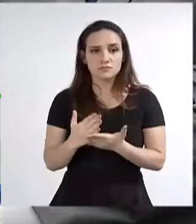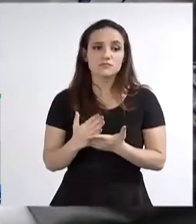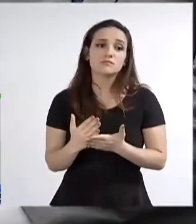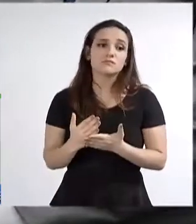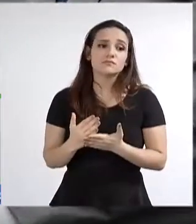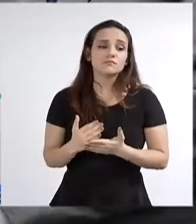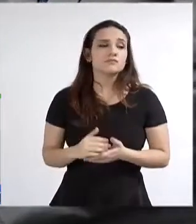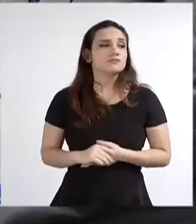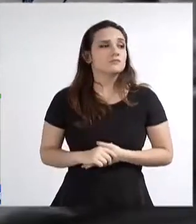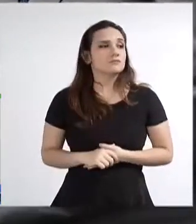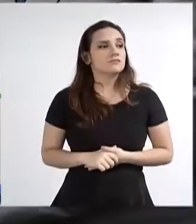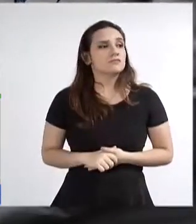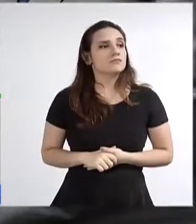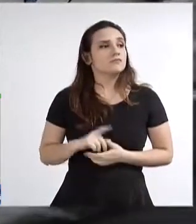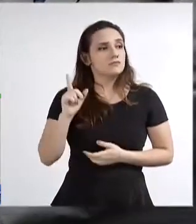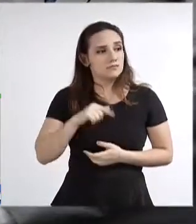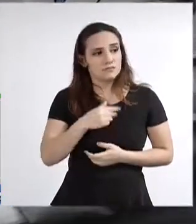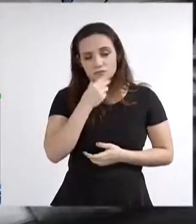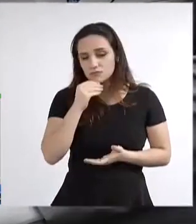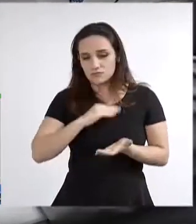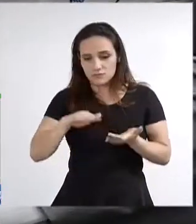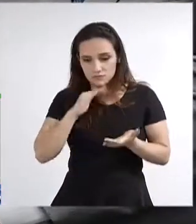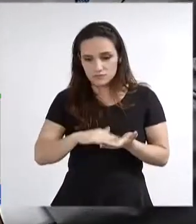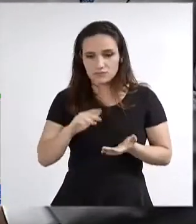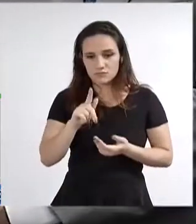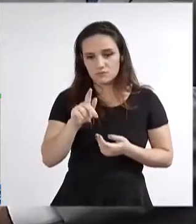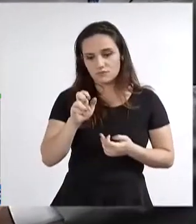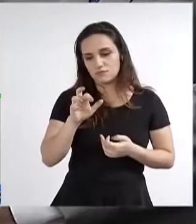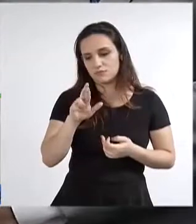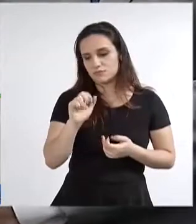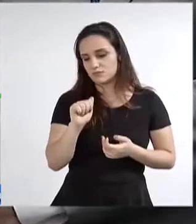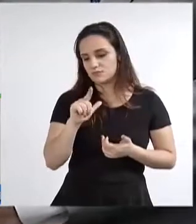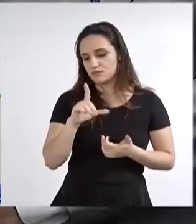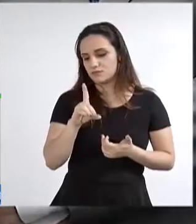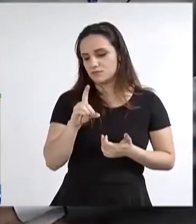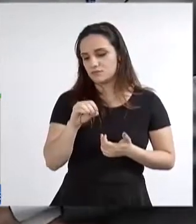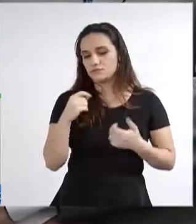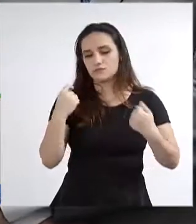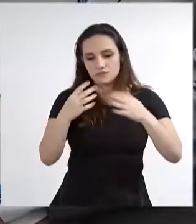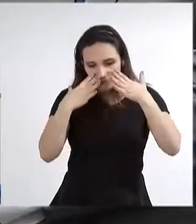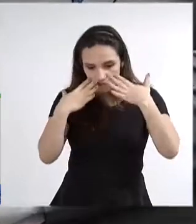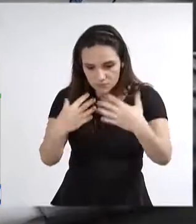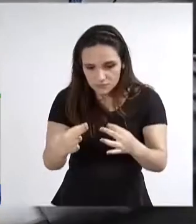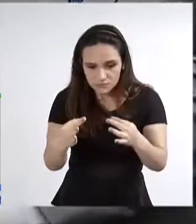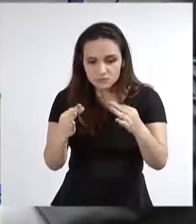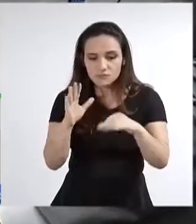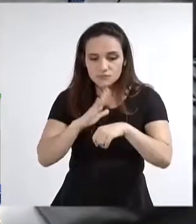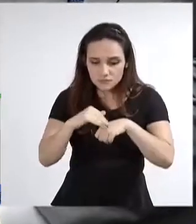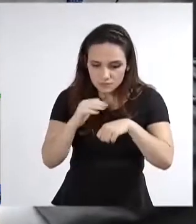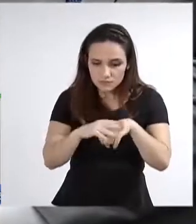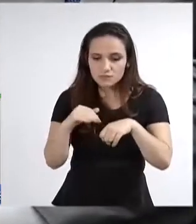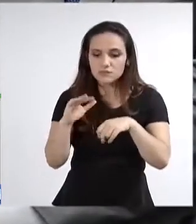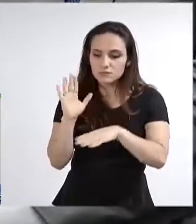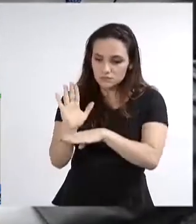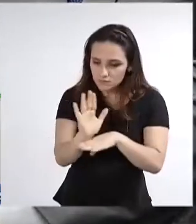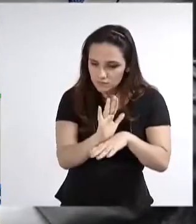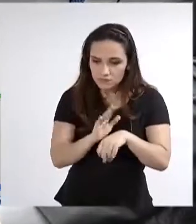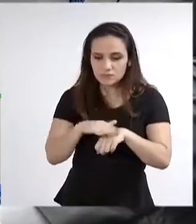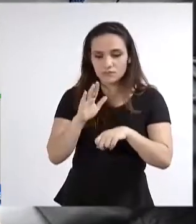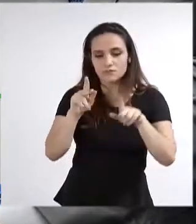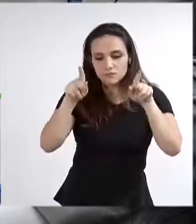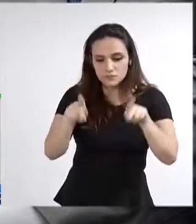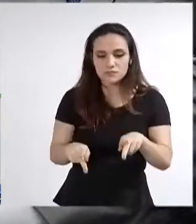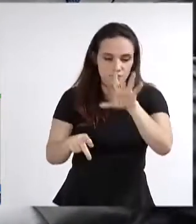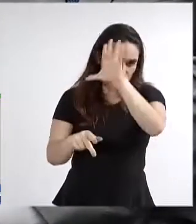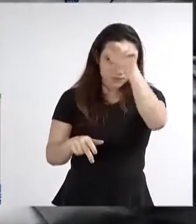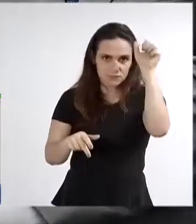fato, o secretário-geral do Resende, com sua equipe, possa ter um olhar zeloso, carinhoso com os cidadãos sul-mato-grossenses